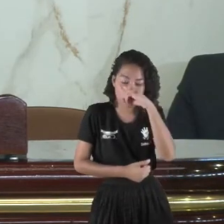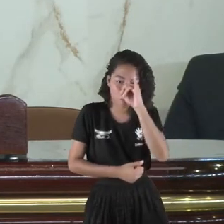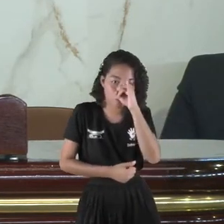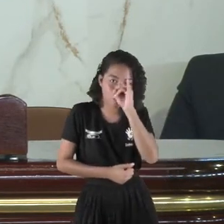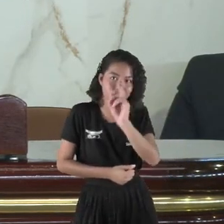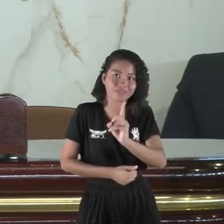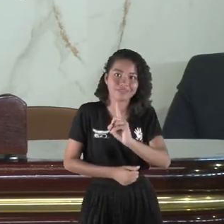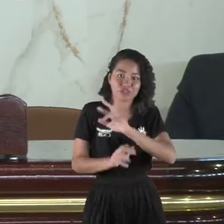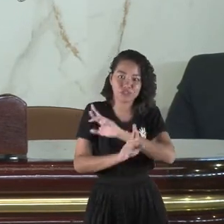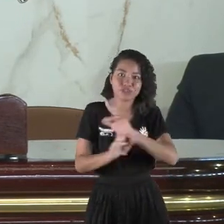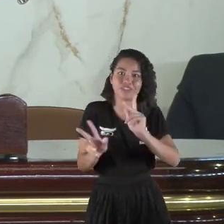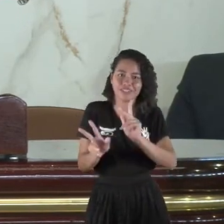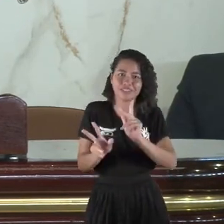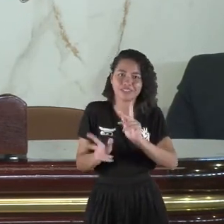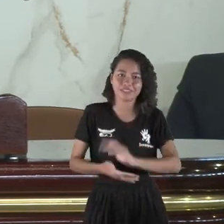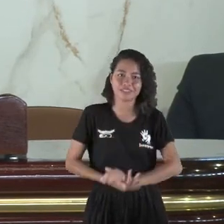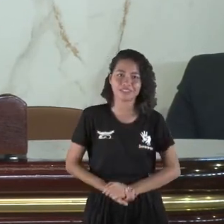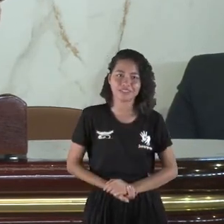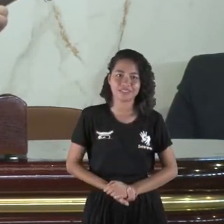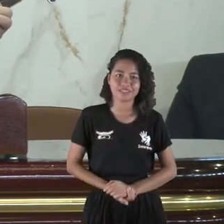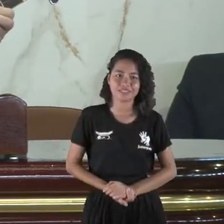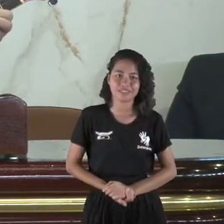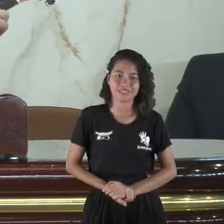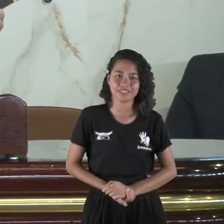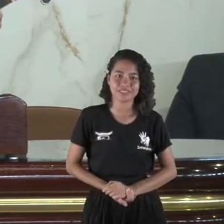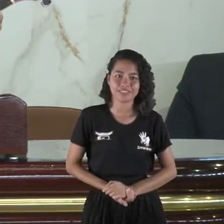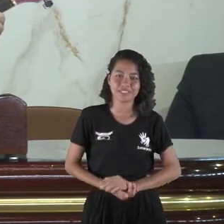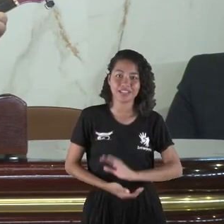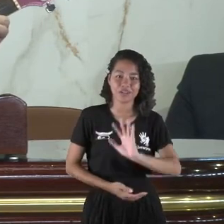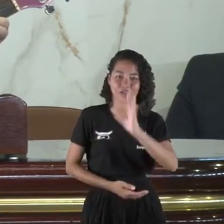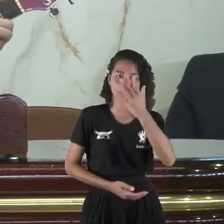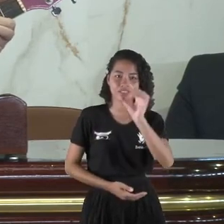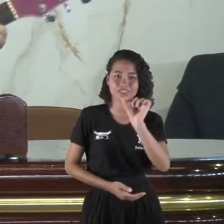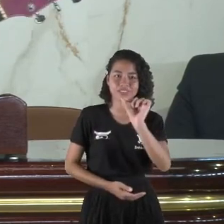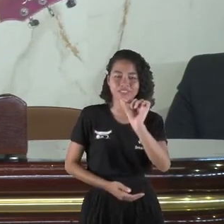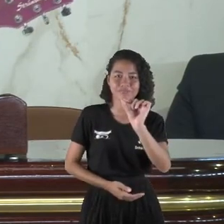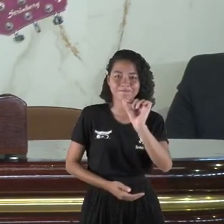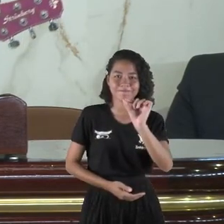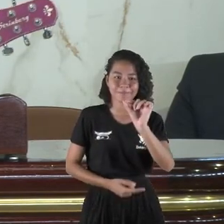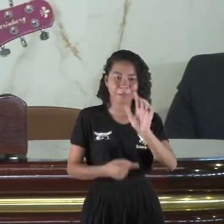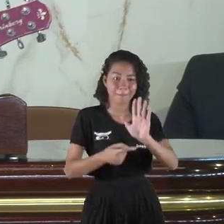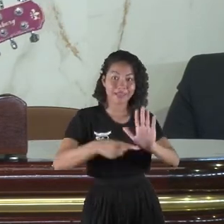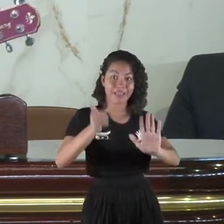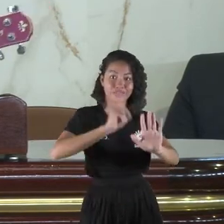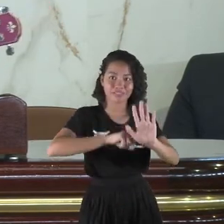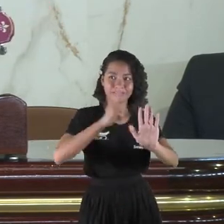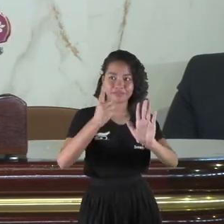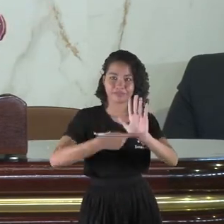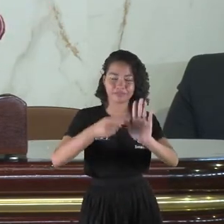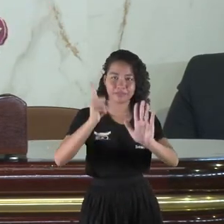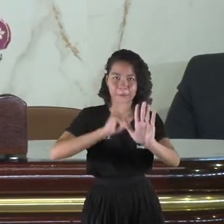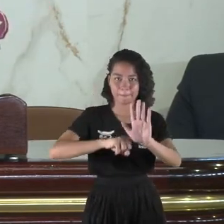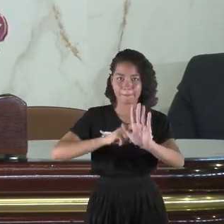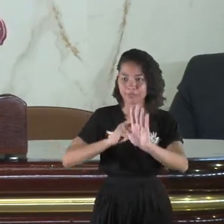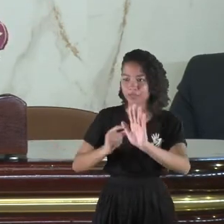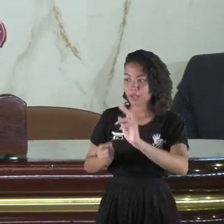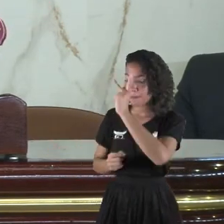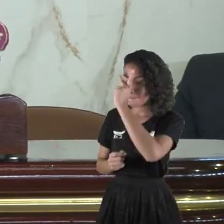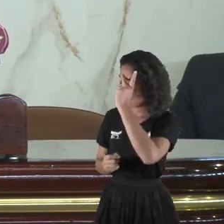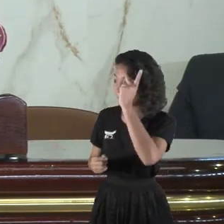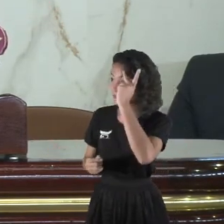E é isso que acontece. Muitos são chamados e estão envolvidos. Mas nós